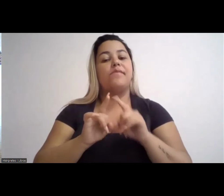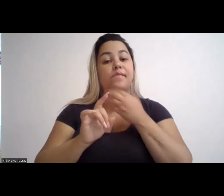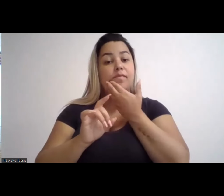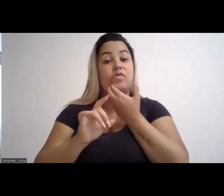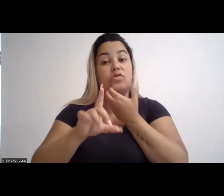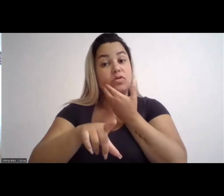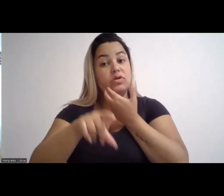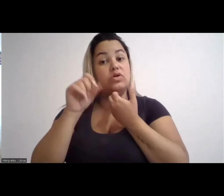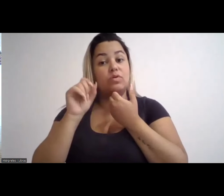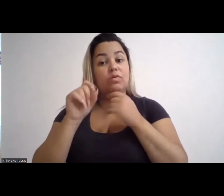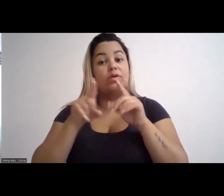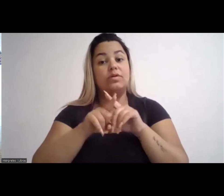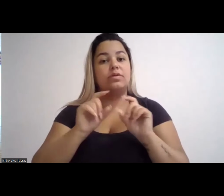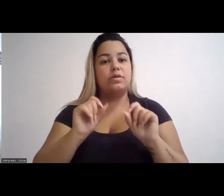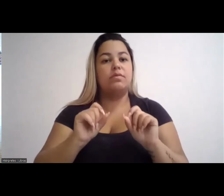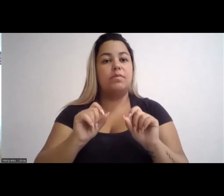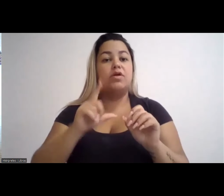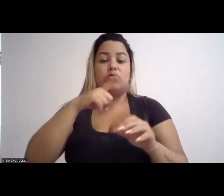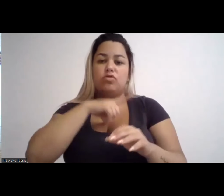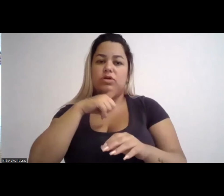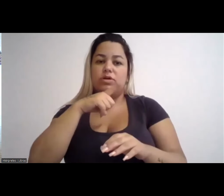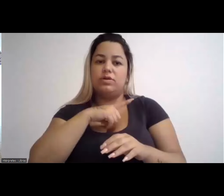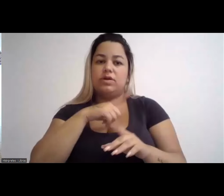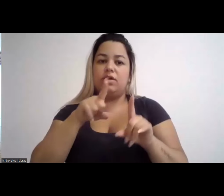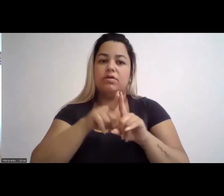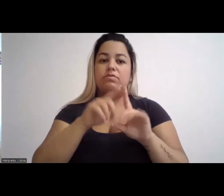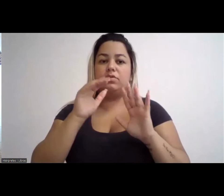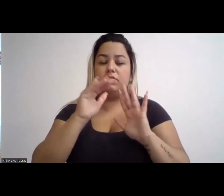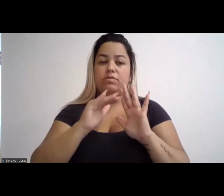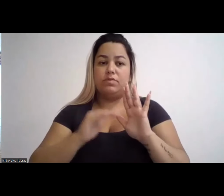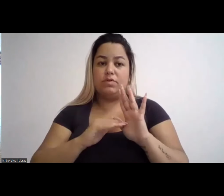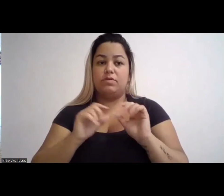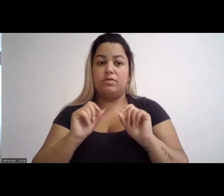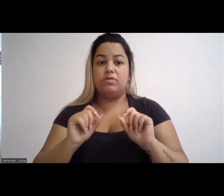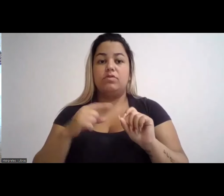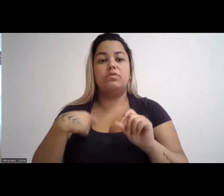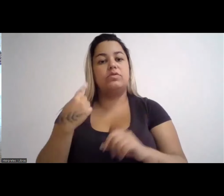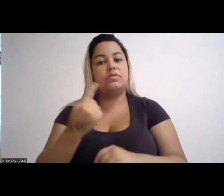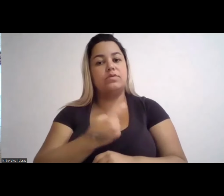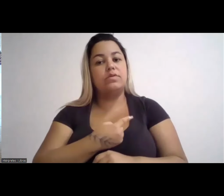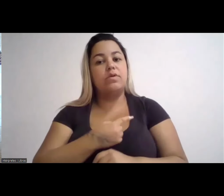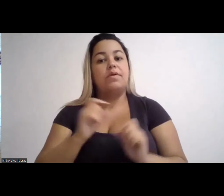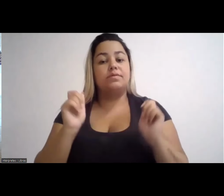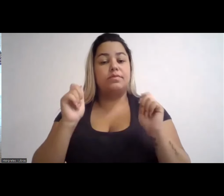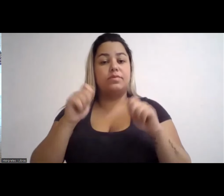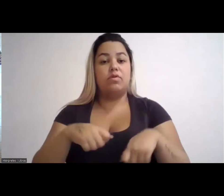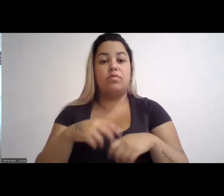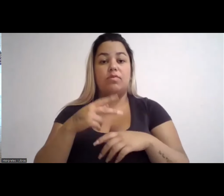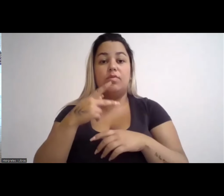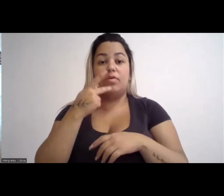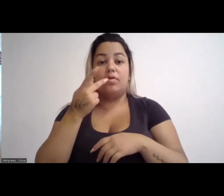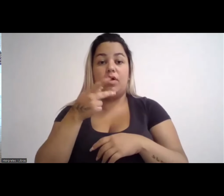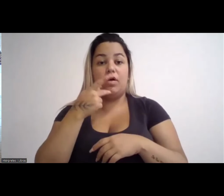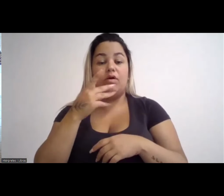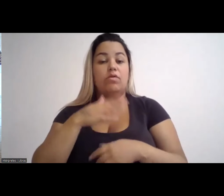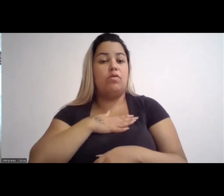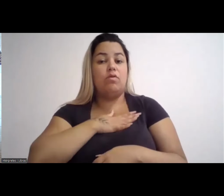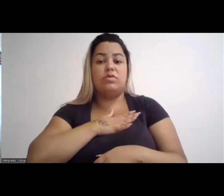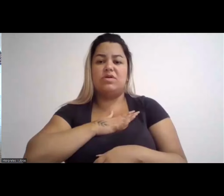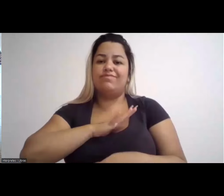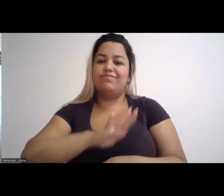escolha, e é um direito de ter e termos repertório. Todos nós precisamos, como diz o Sem, gostar ou não